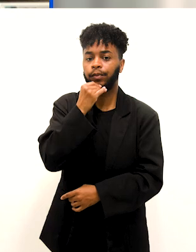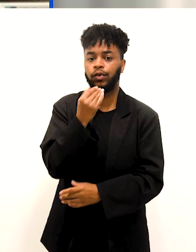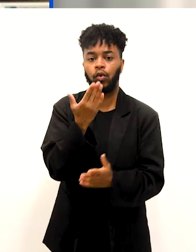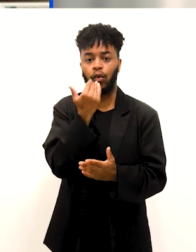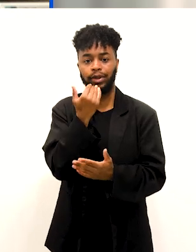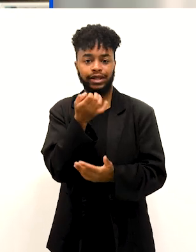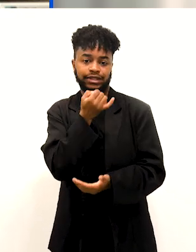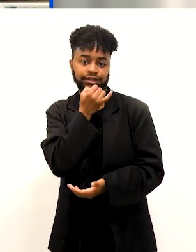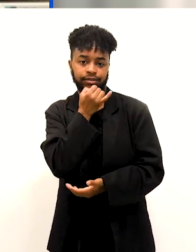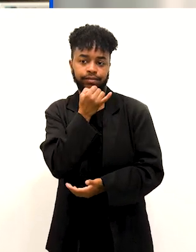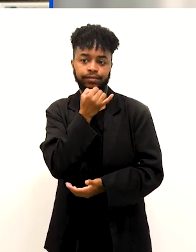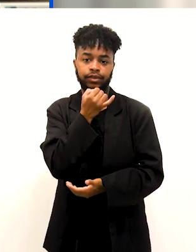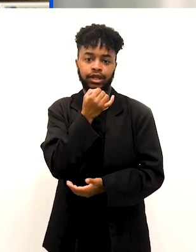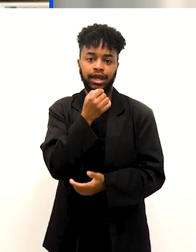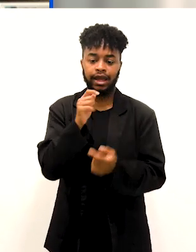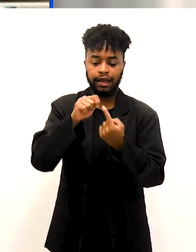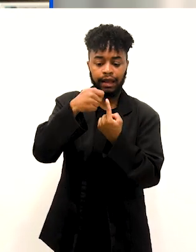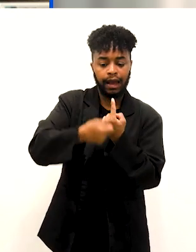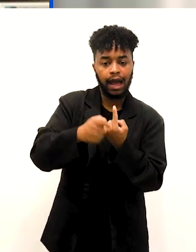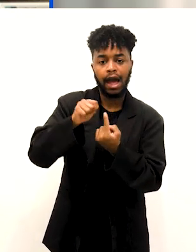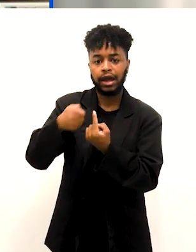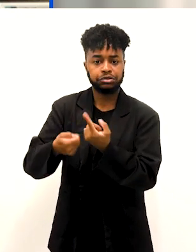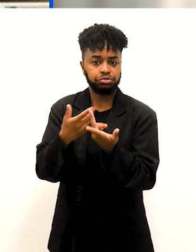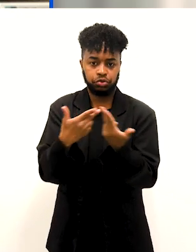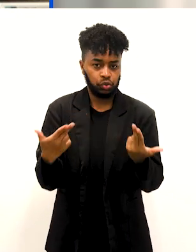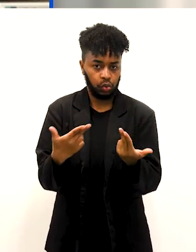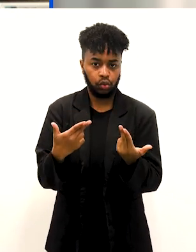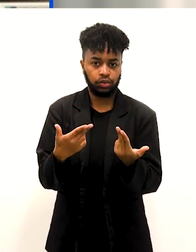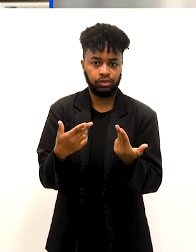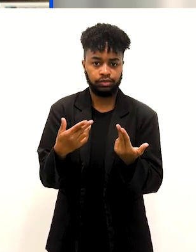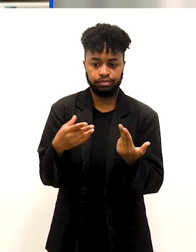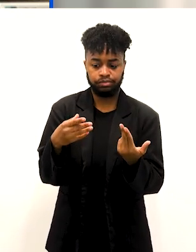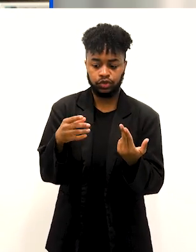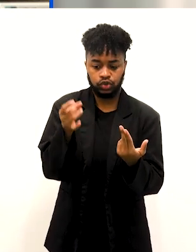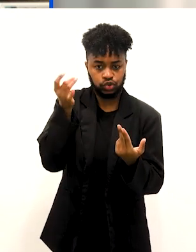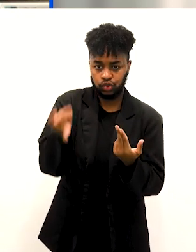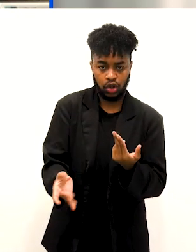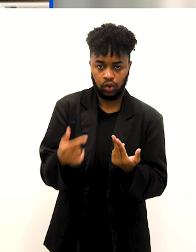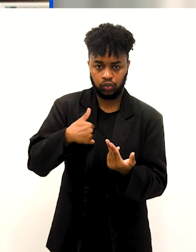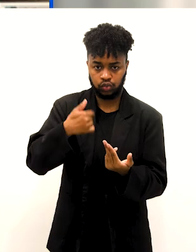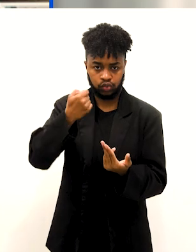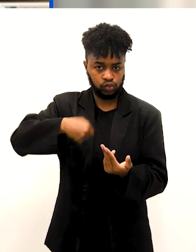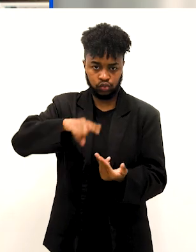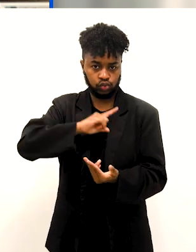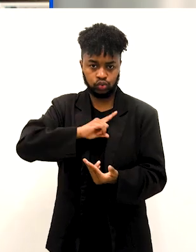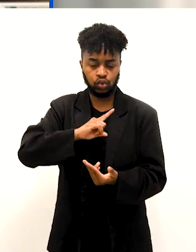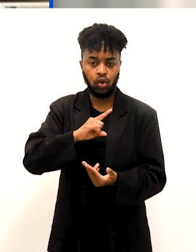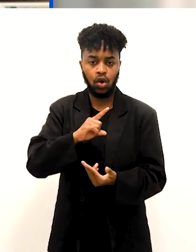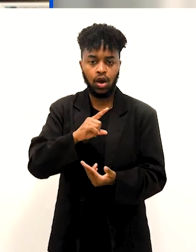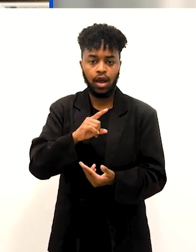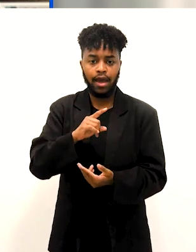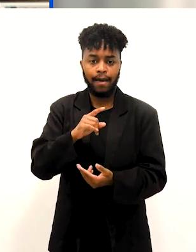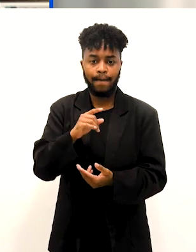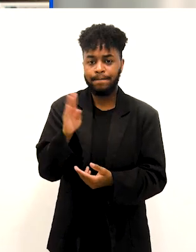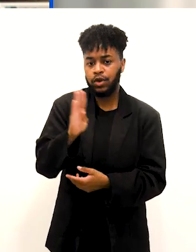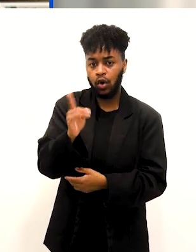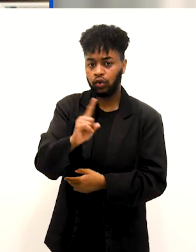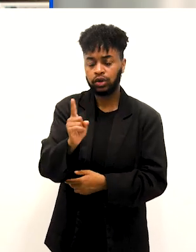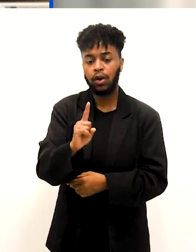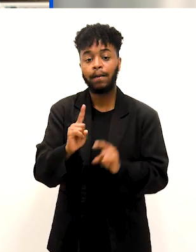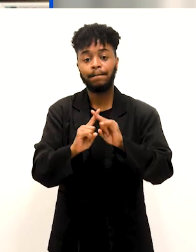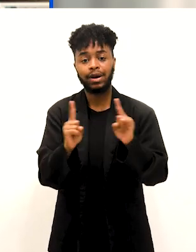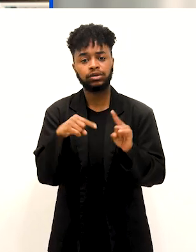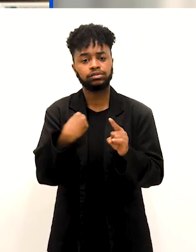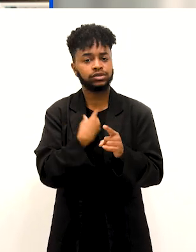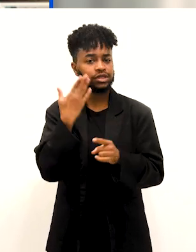todo. Joga-se muita casca de legumes e frutas quando eu não sou biólogo, não sou botânico, mas a gente sabe que a maioria